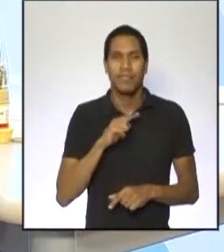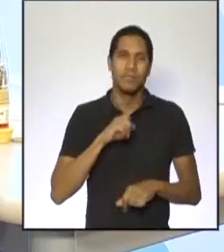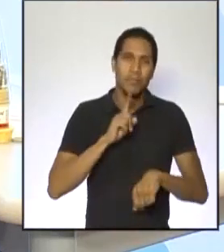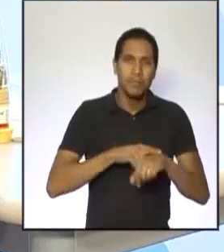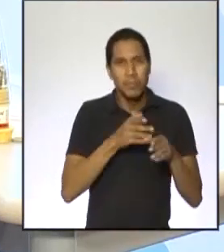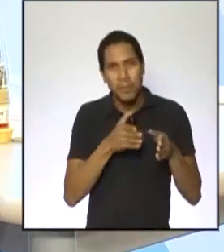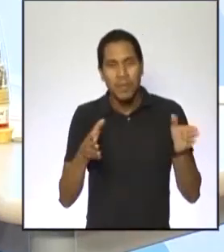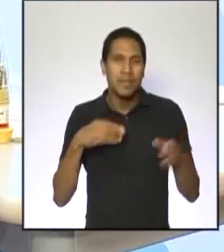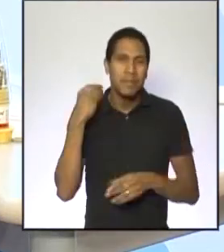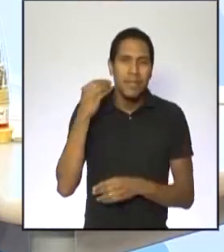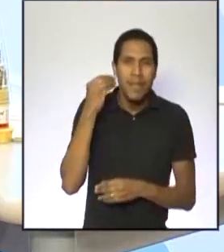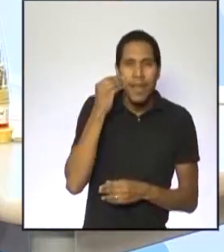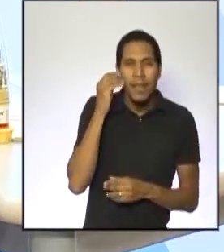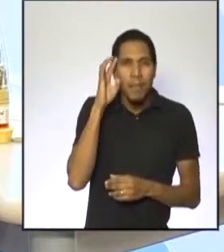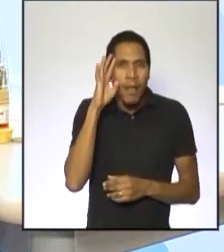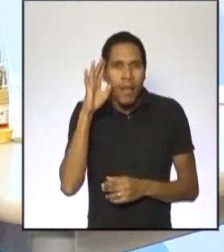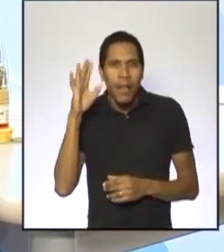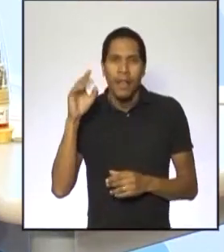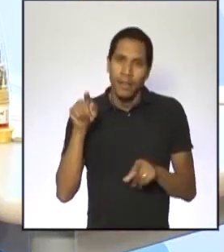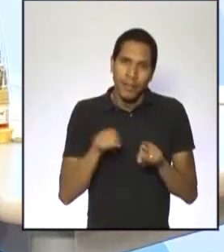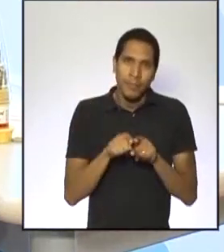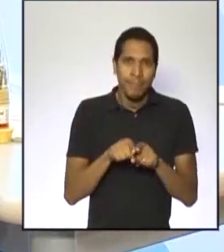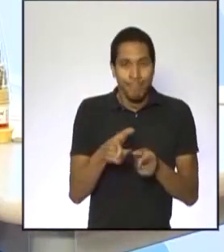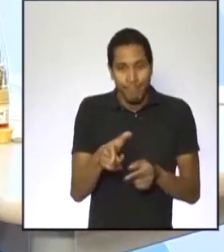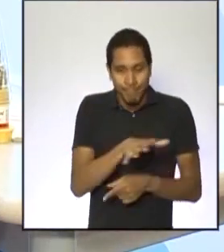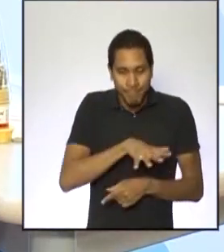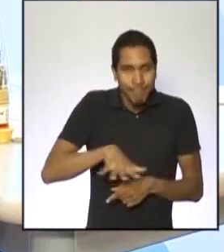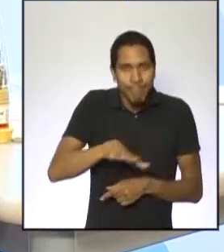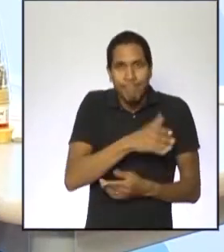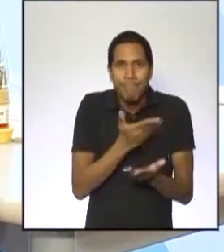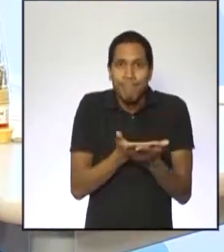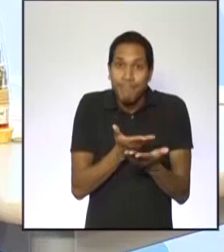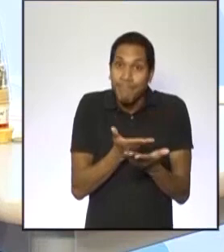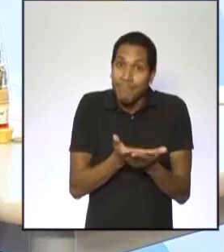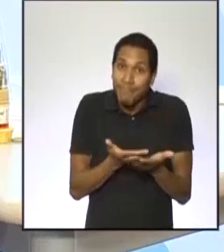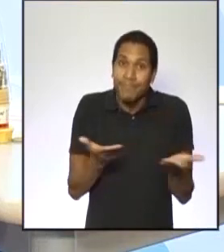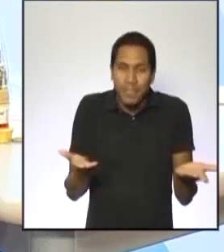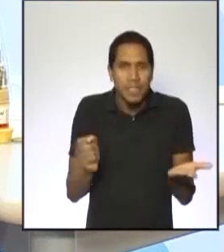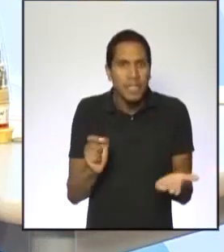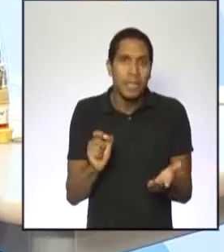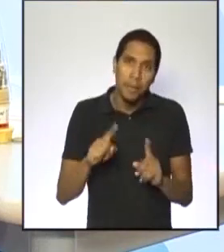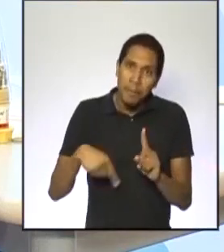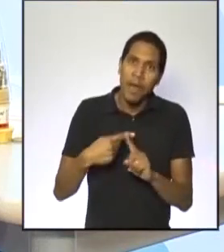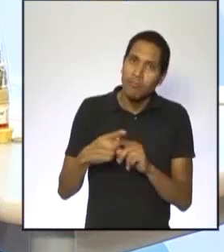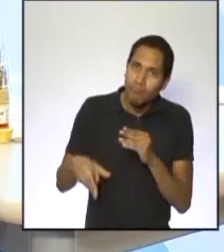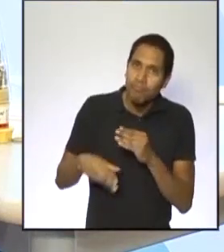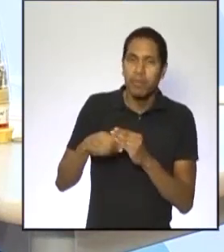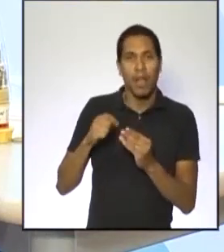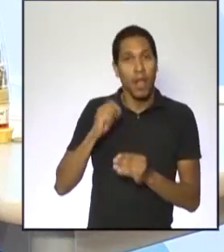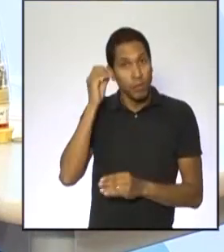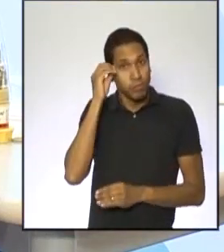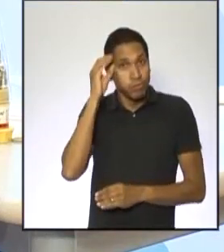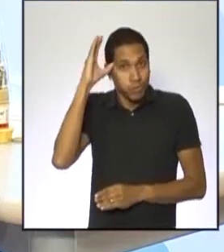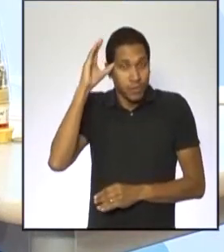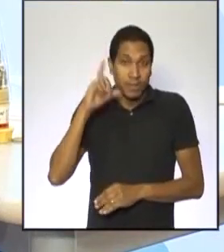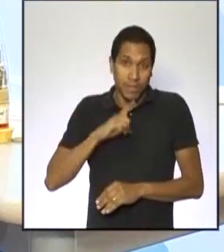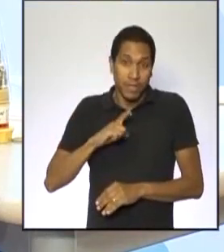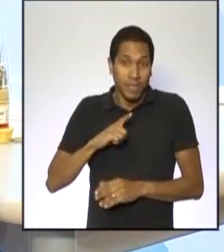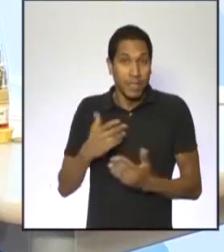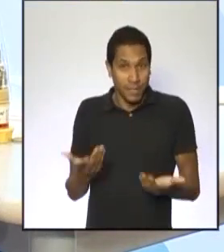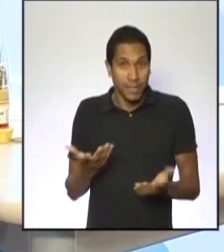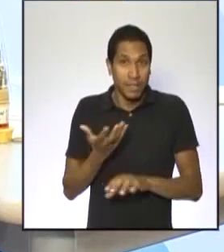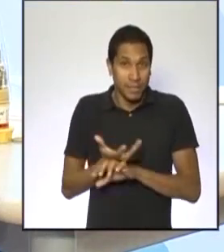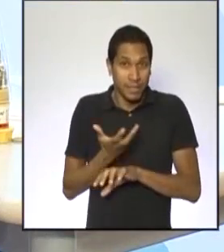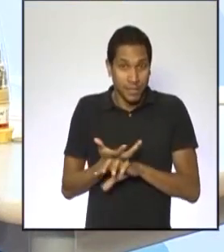parte da experiência para dentro da sala de aula e, além de tudo, exercitar alguns conhecimentos aí. Que agora a gente vai colocar em prática